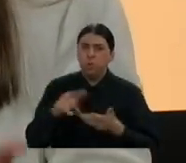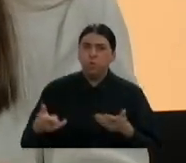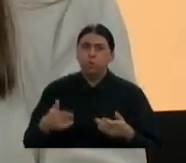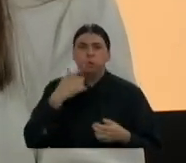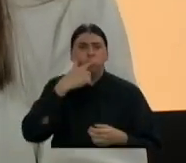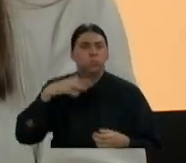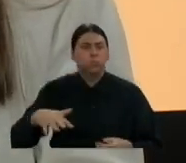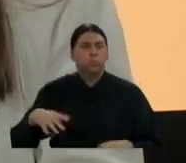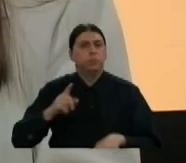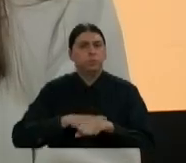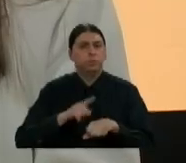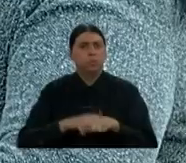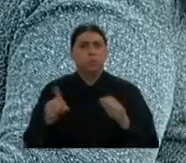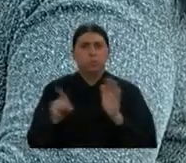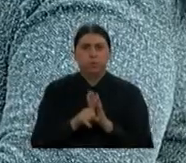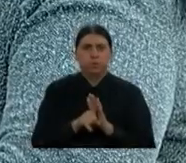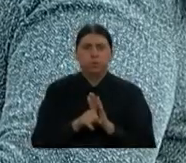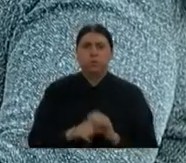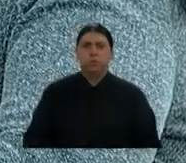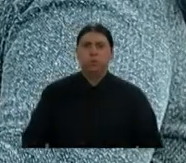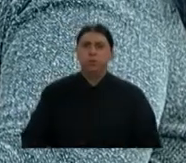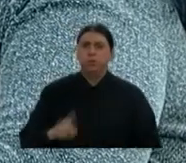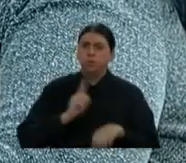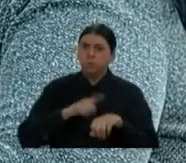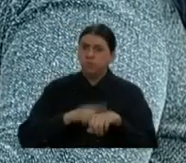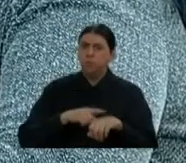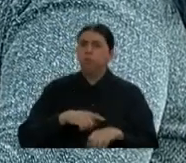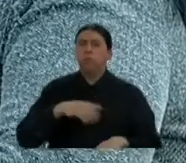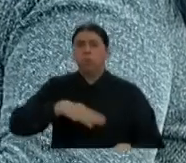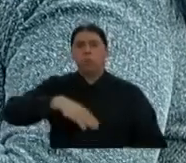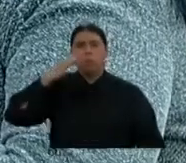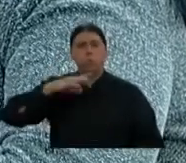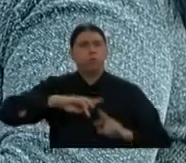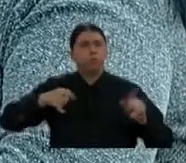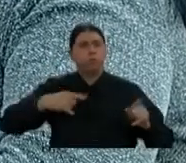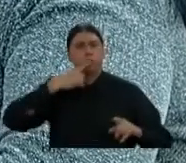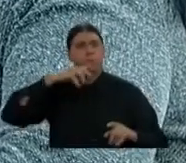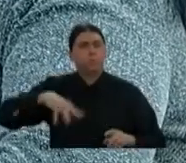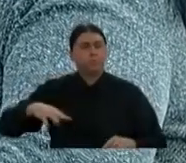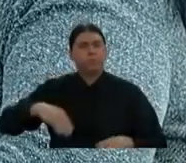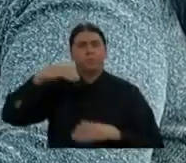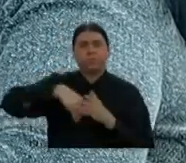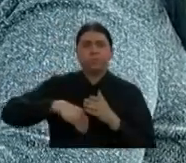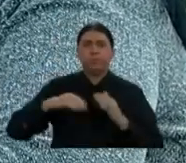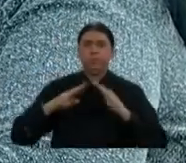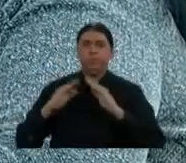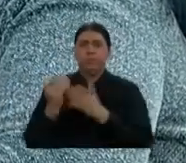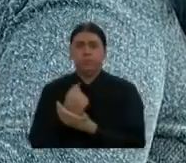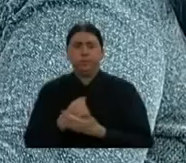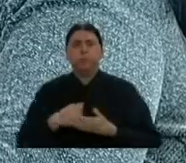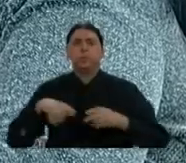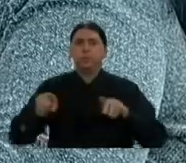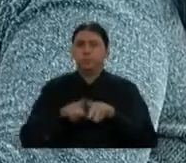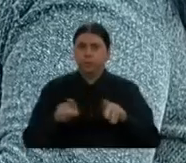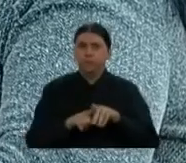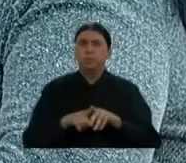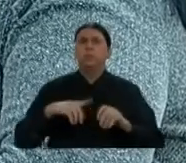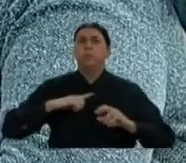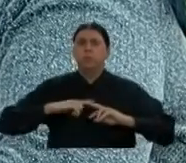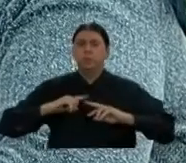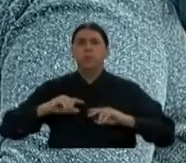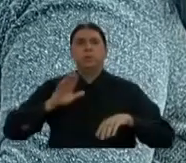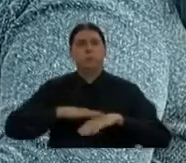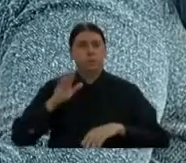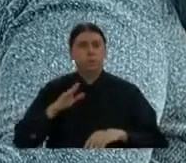no prazo legal dentro do adulto é diferente do tempo da criança o tempo dela lá dentro é muito diferente do nosso e não é uma estrela -